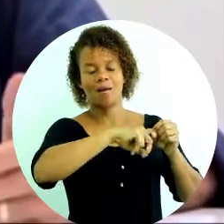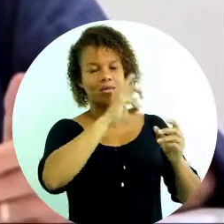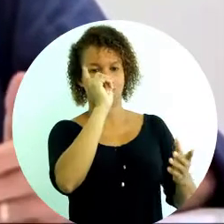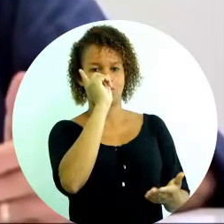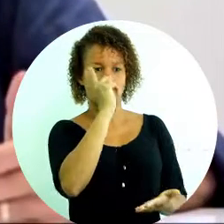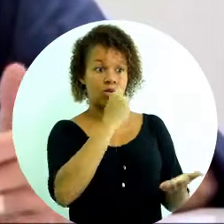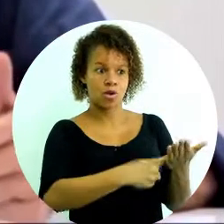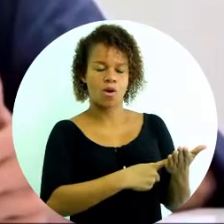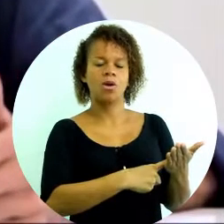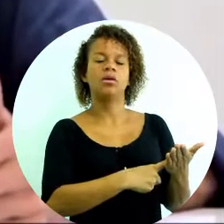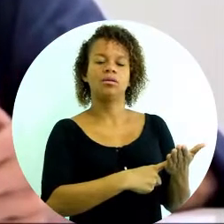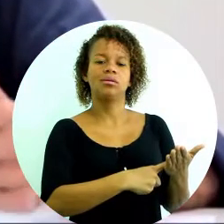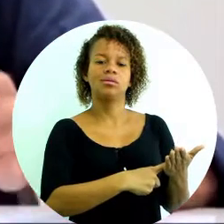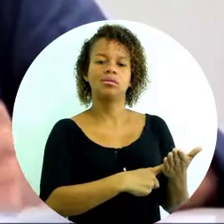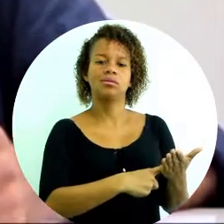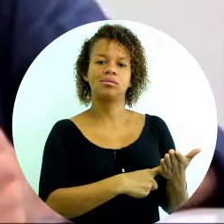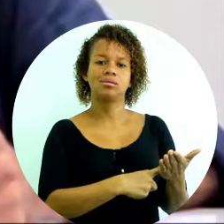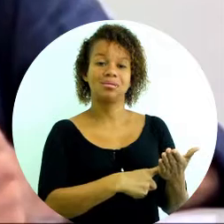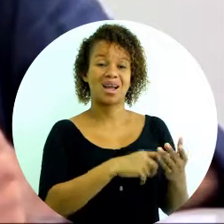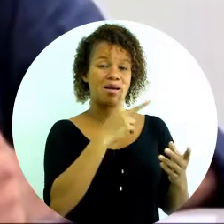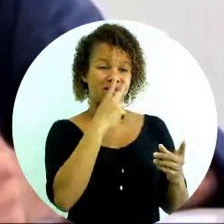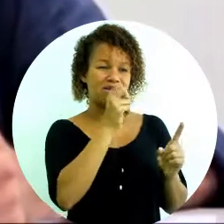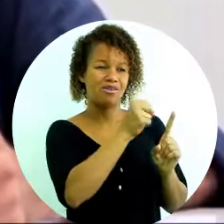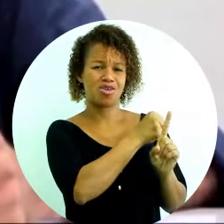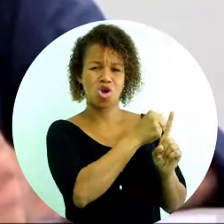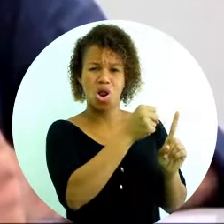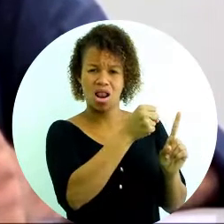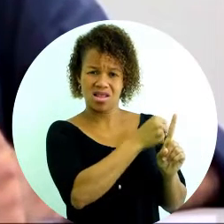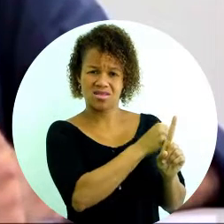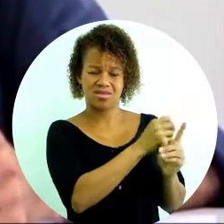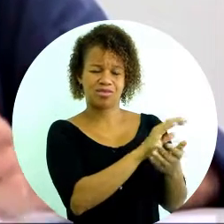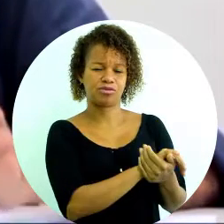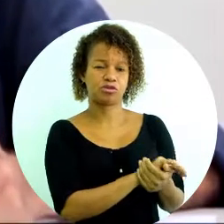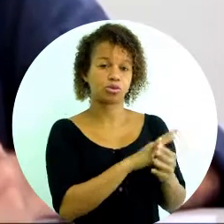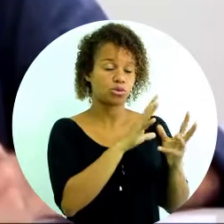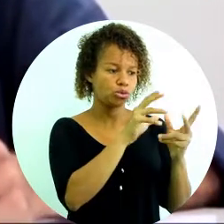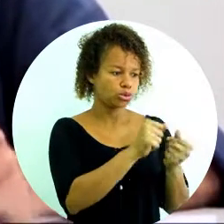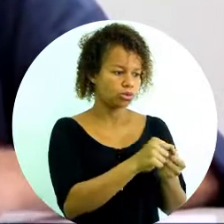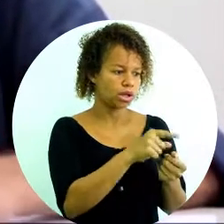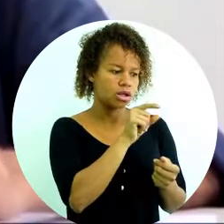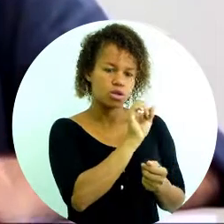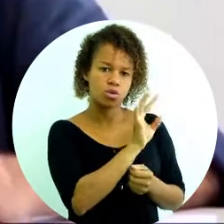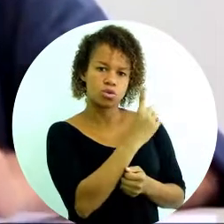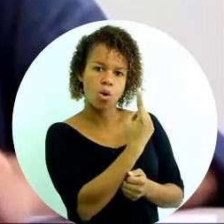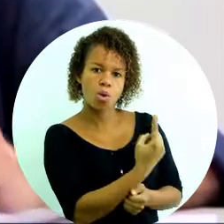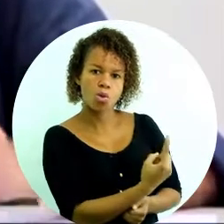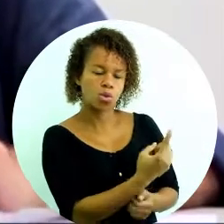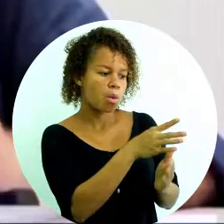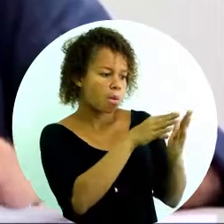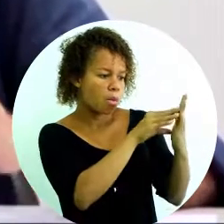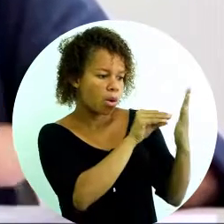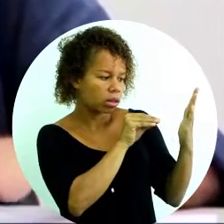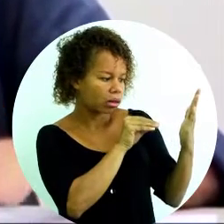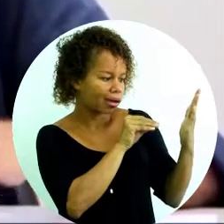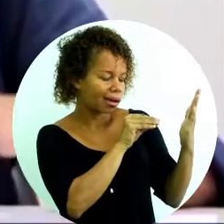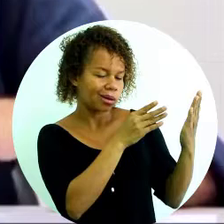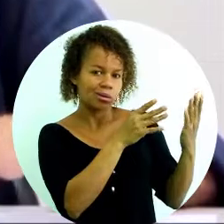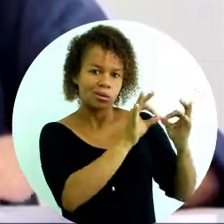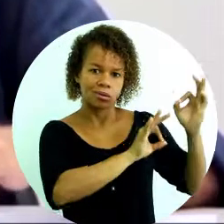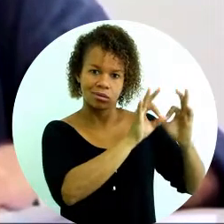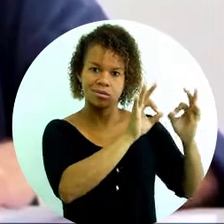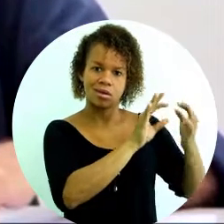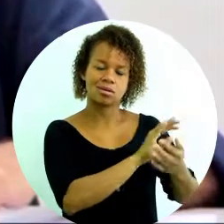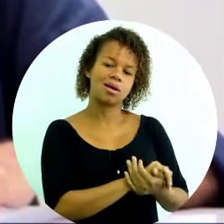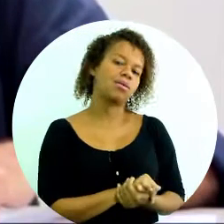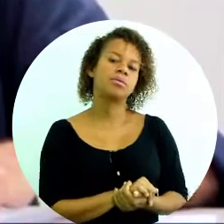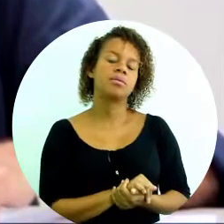retorna a ordem através da repressão, da violência. Contudo, esse não era apenas um único modelo